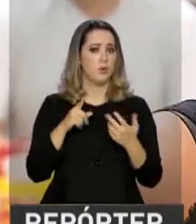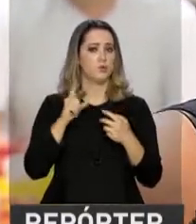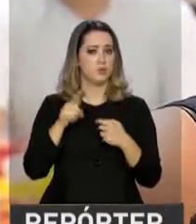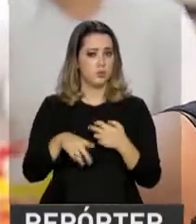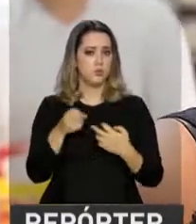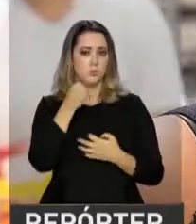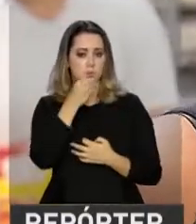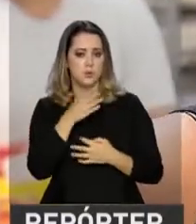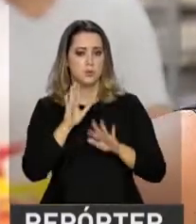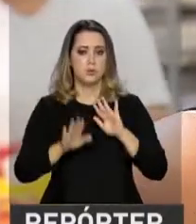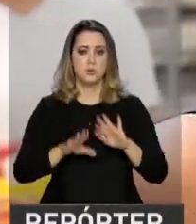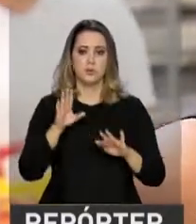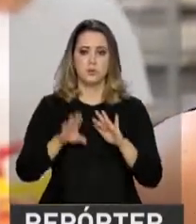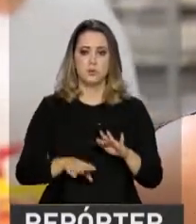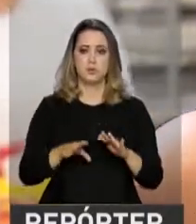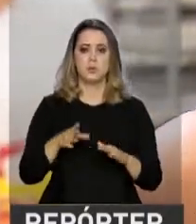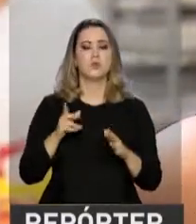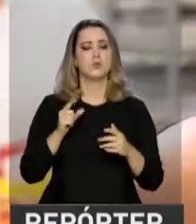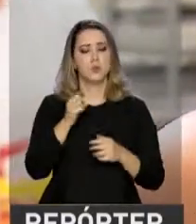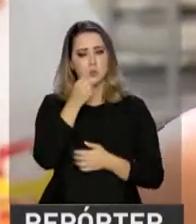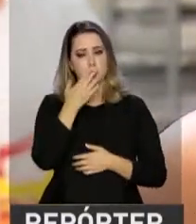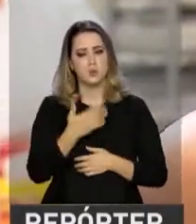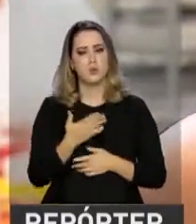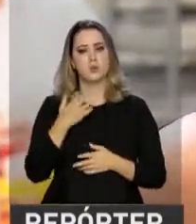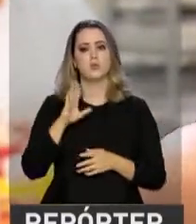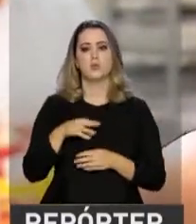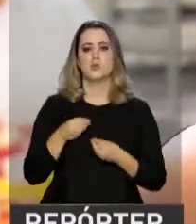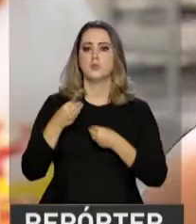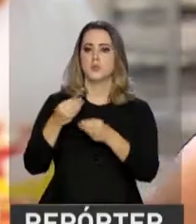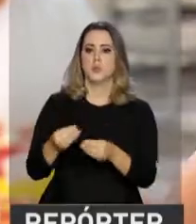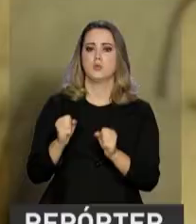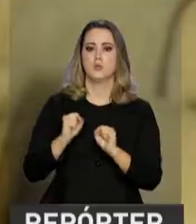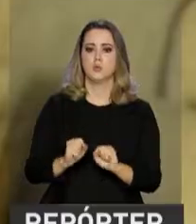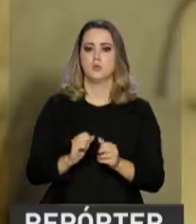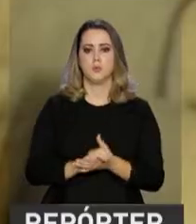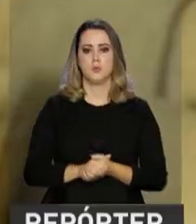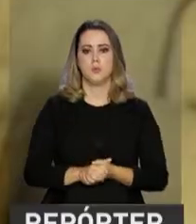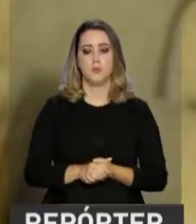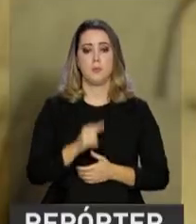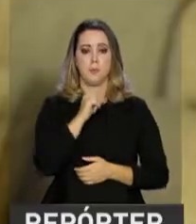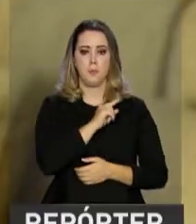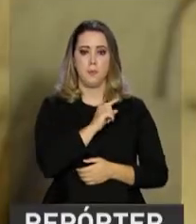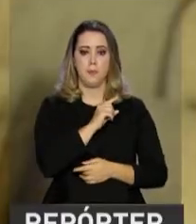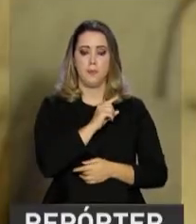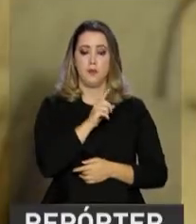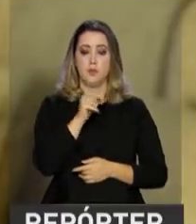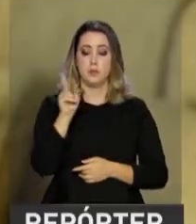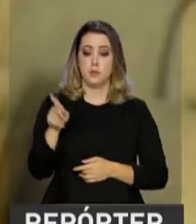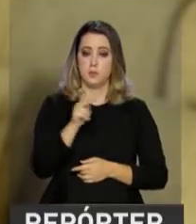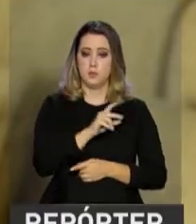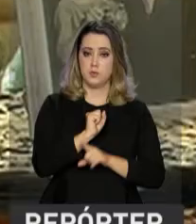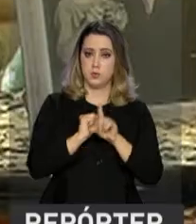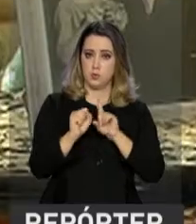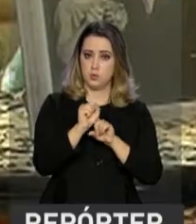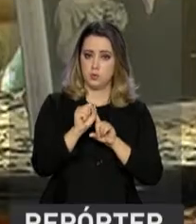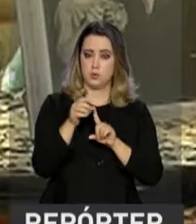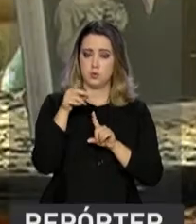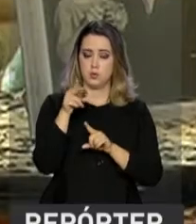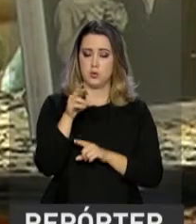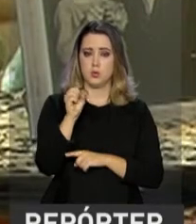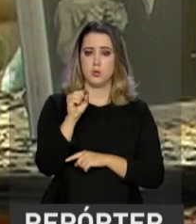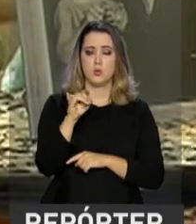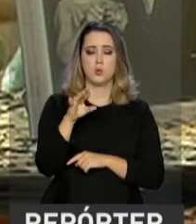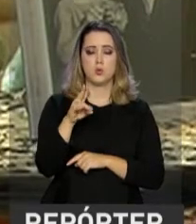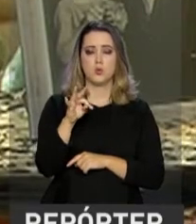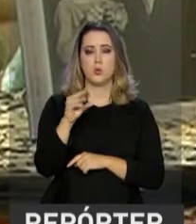Então, tem alguns cargos que vão te dar essa possibilidade. Para este sociólogo, a nova legislação